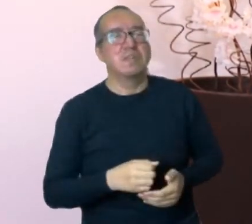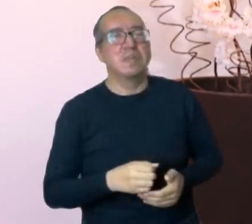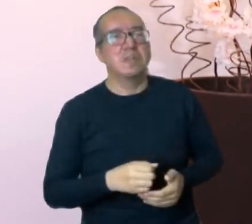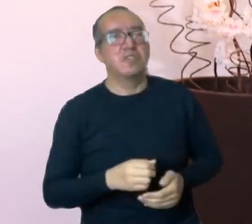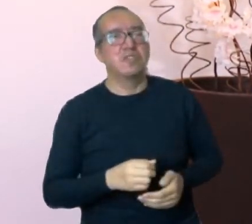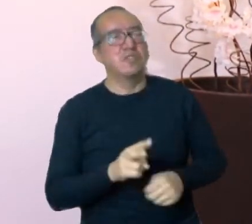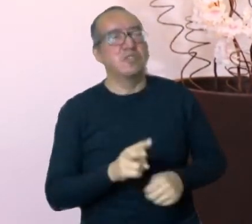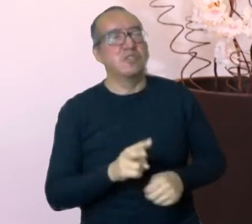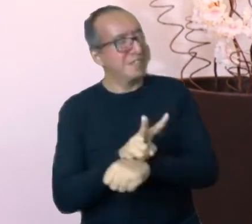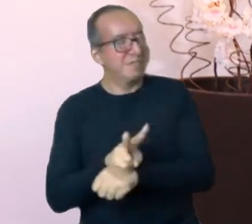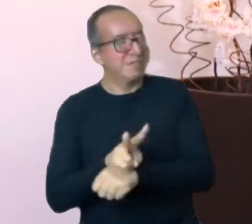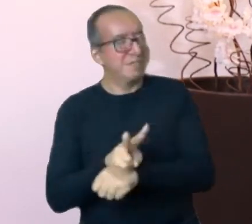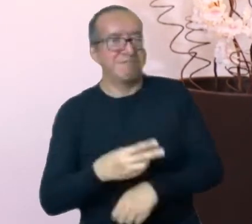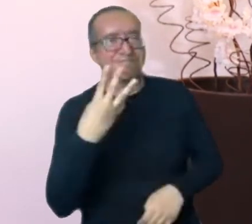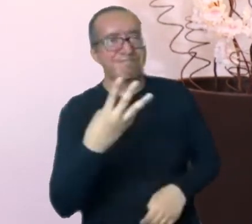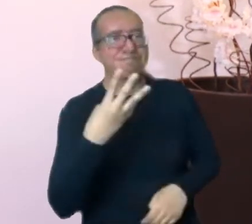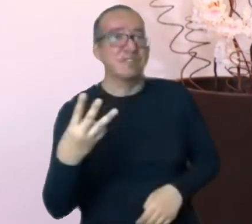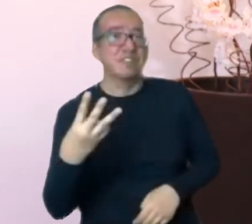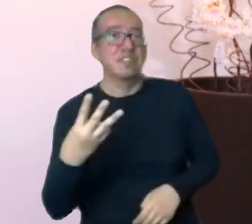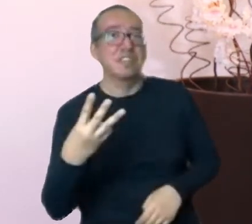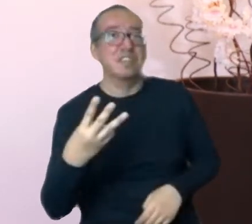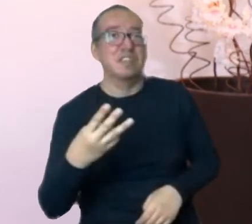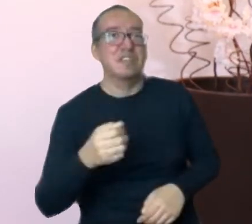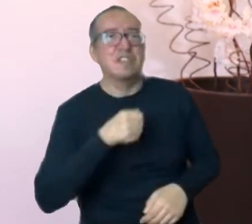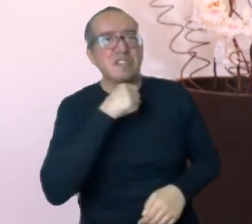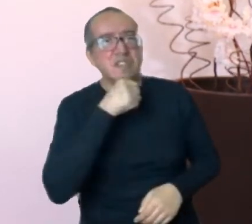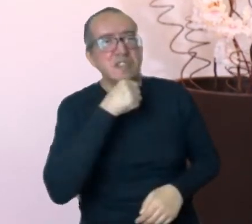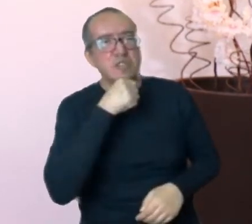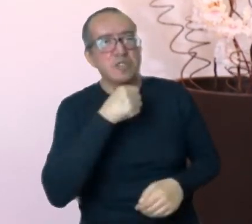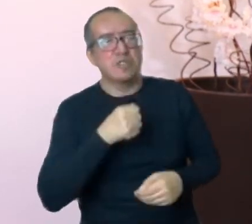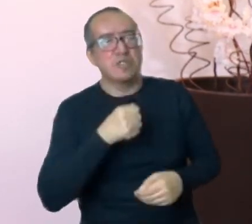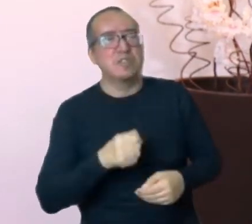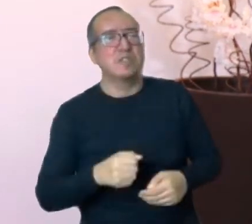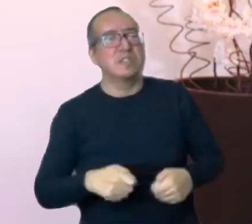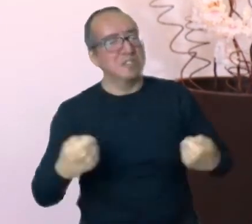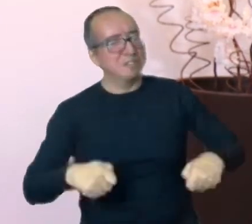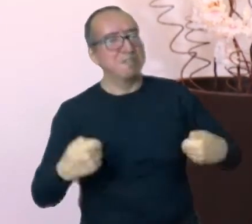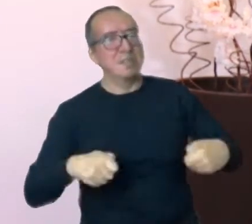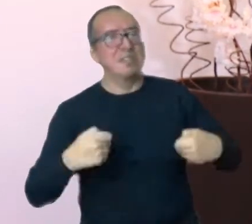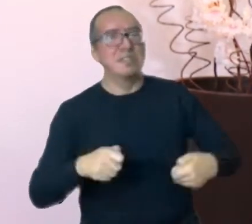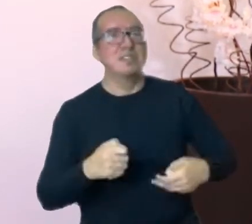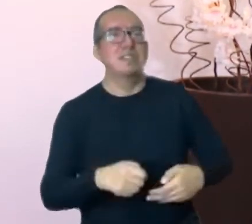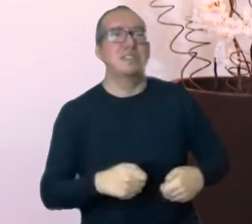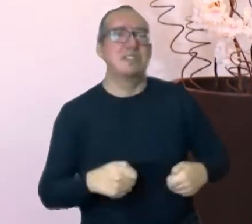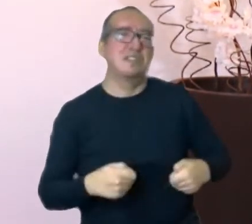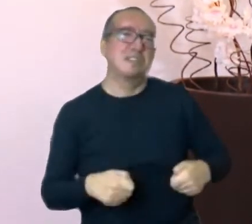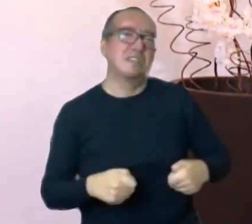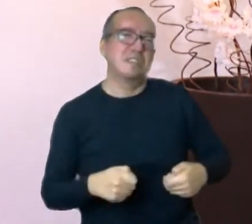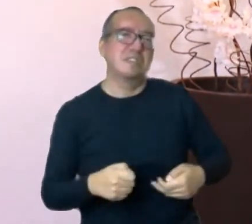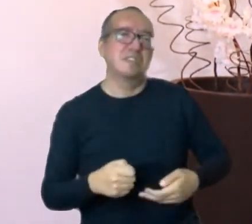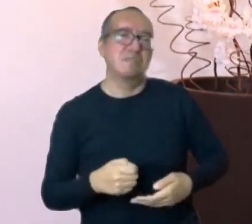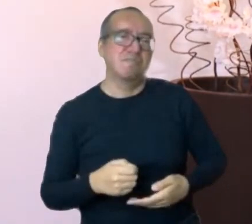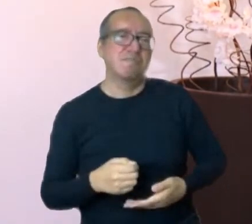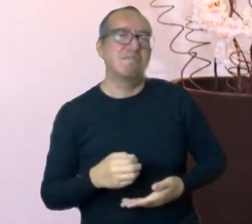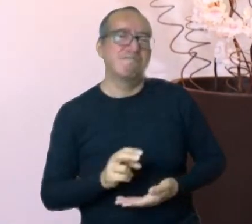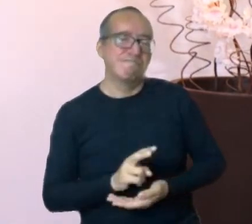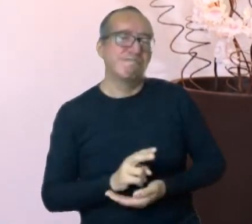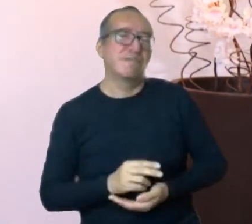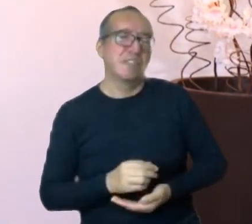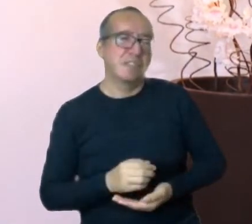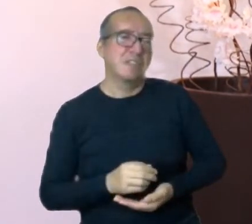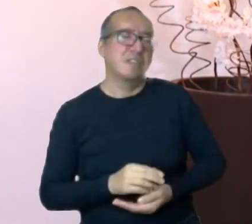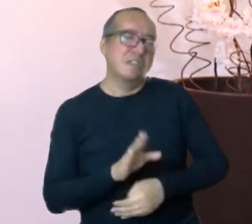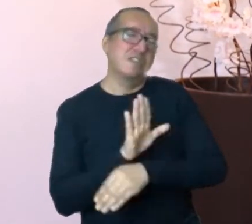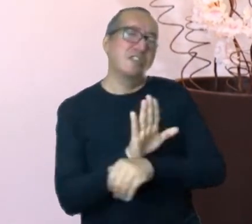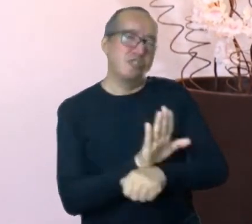da sua ajuda. E precisam muito, irmãos. Muito. Eu gostaria de pedir para a produção que